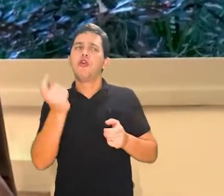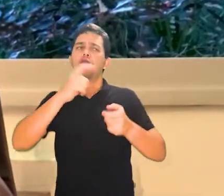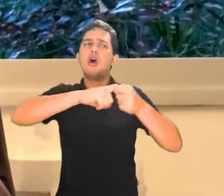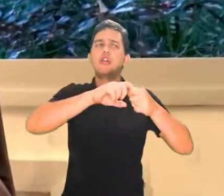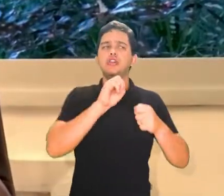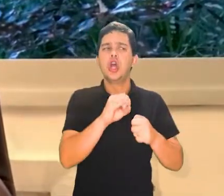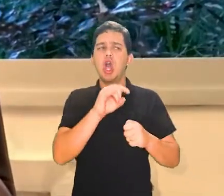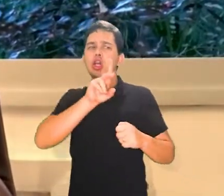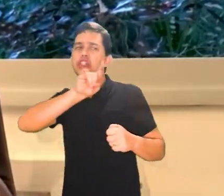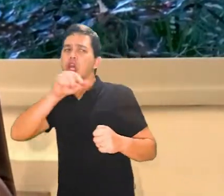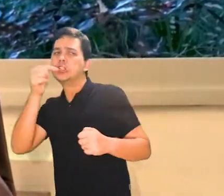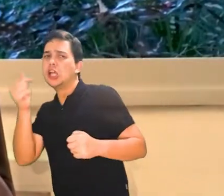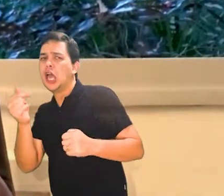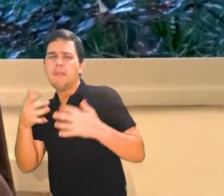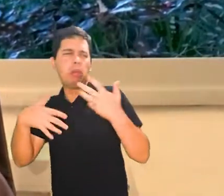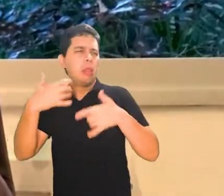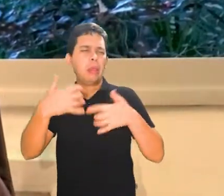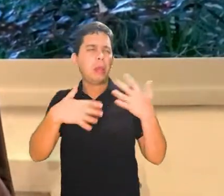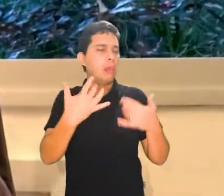de devolver o ingresso,